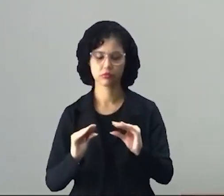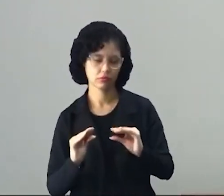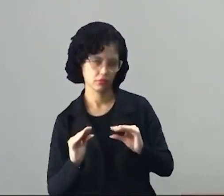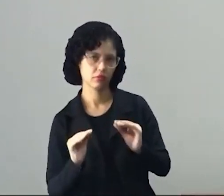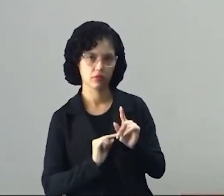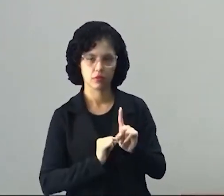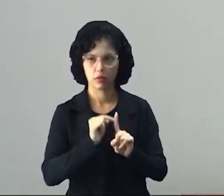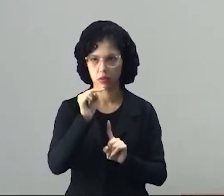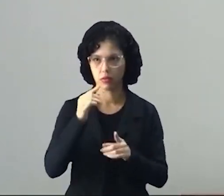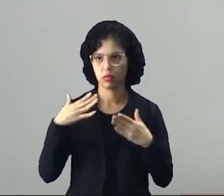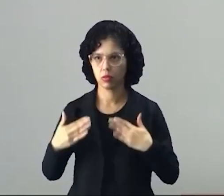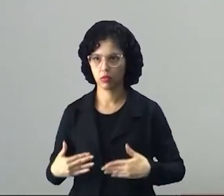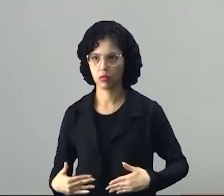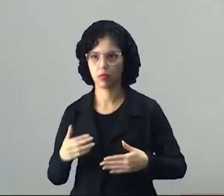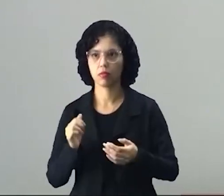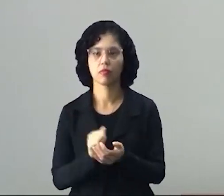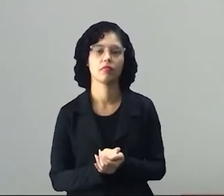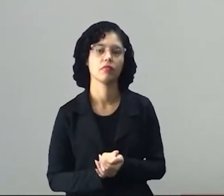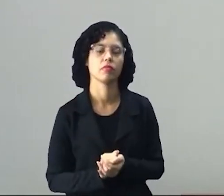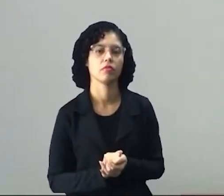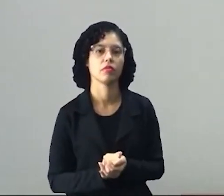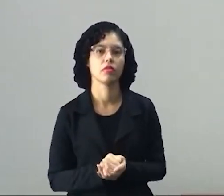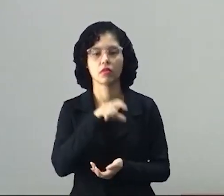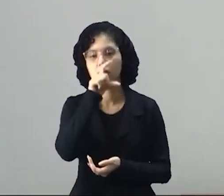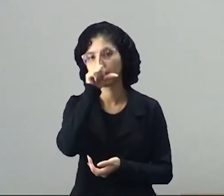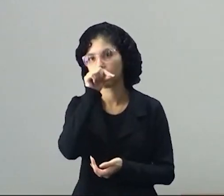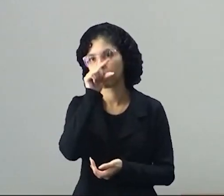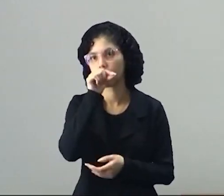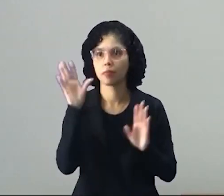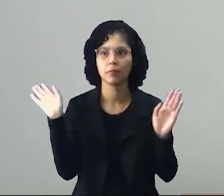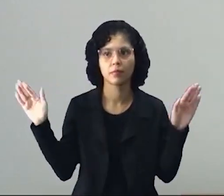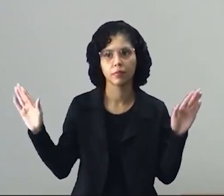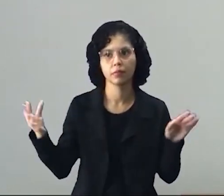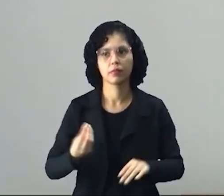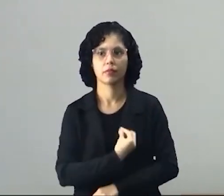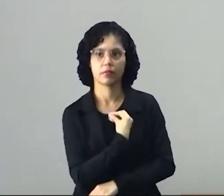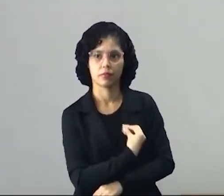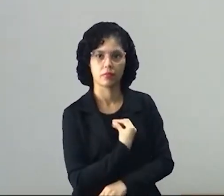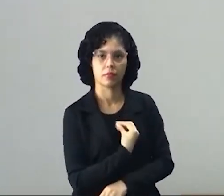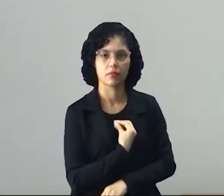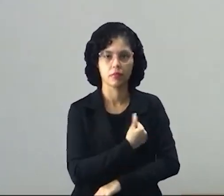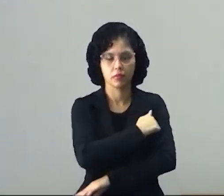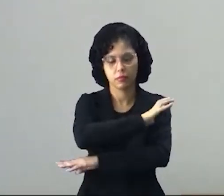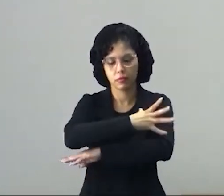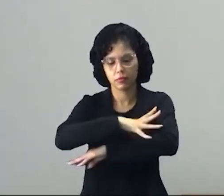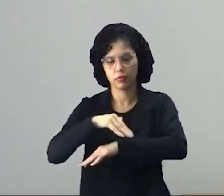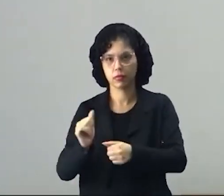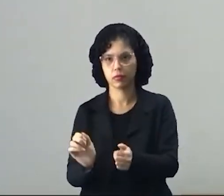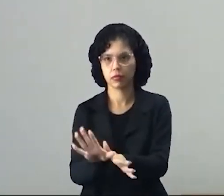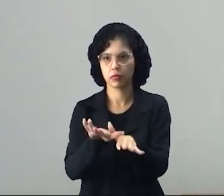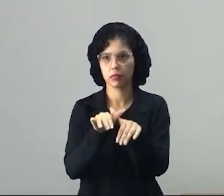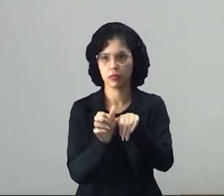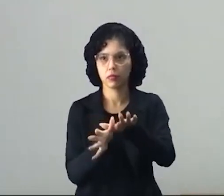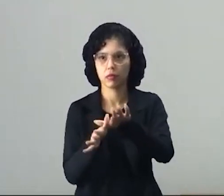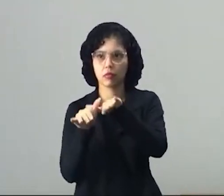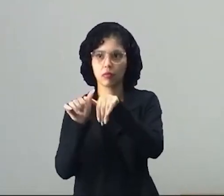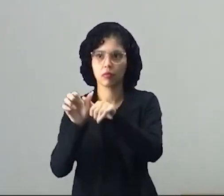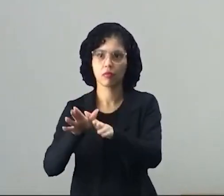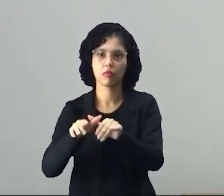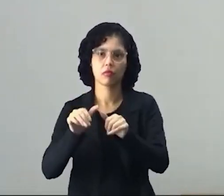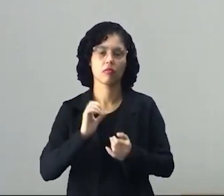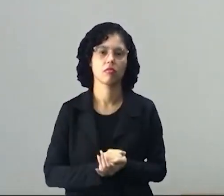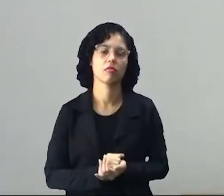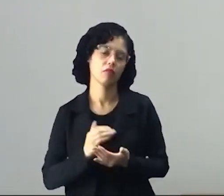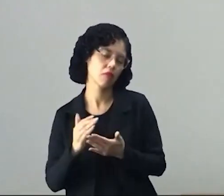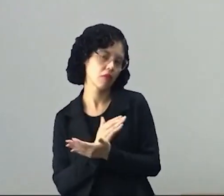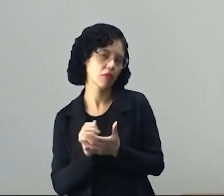da temperatura corporal. Daí a gente vai ter as aves, né, que já tem a presença de penas, podem voar, ossos pneumáticos,